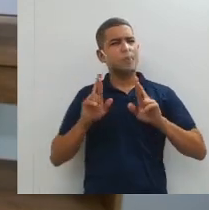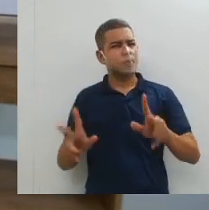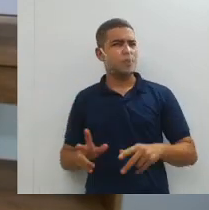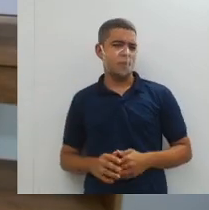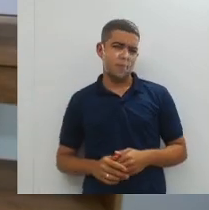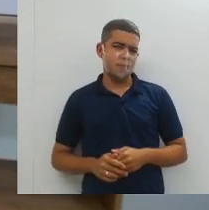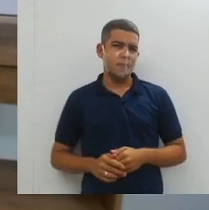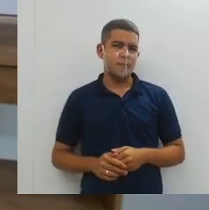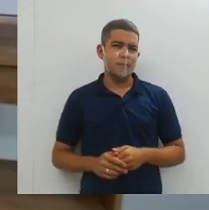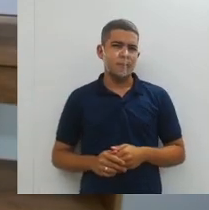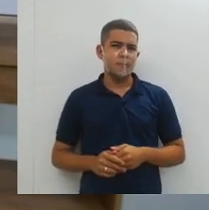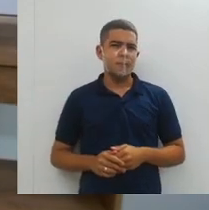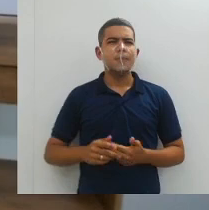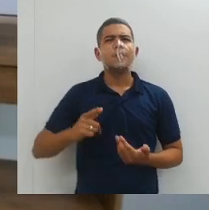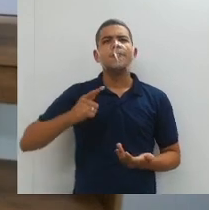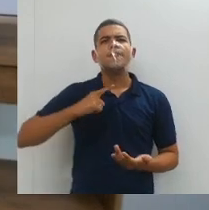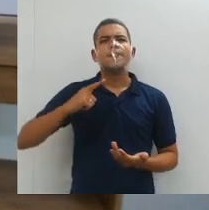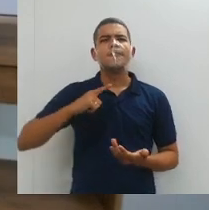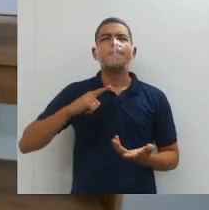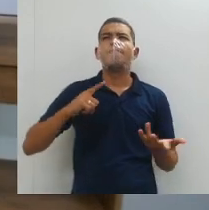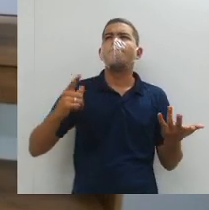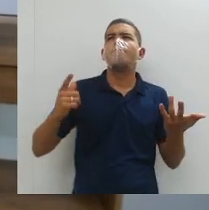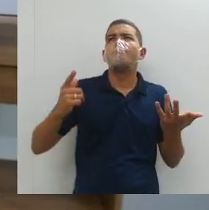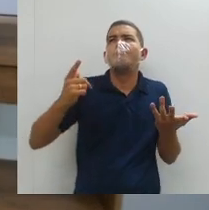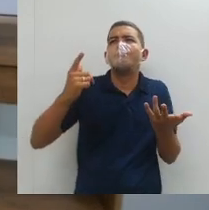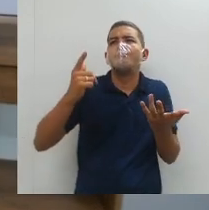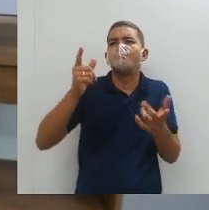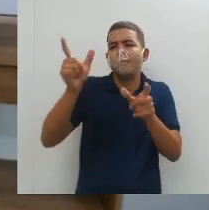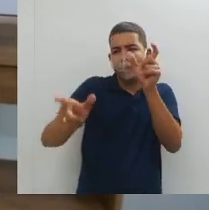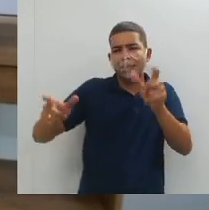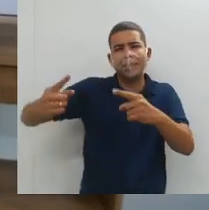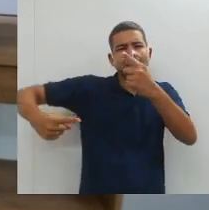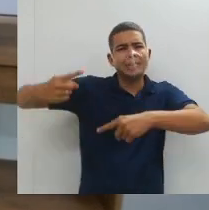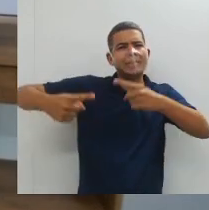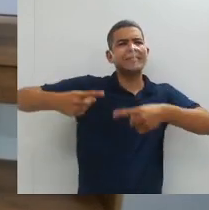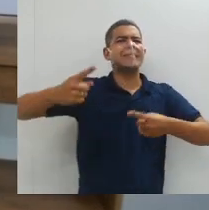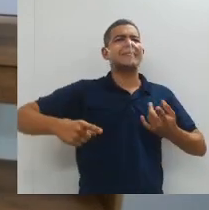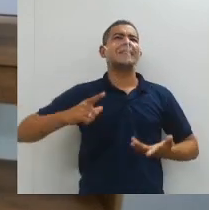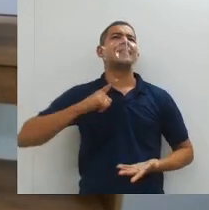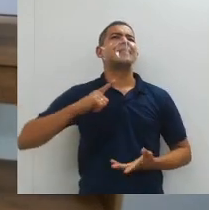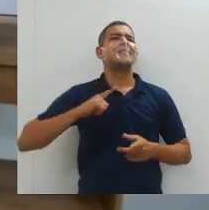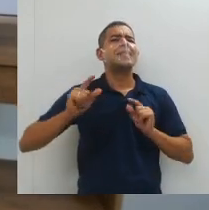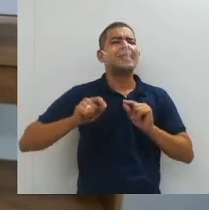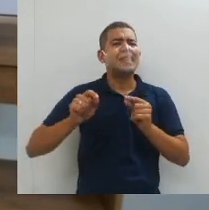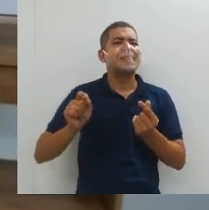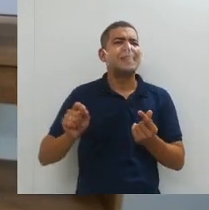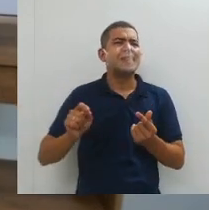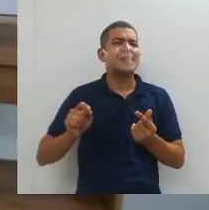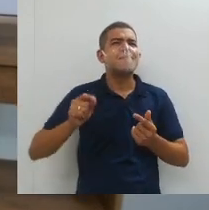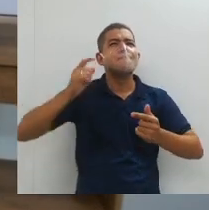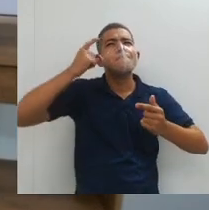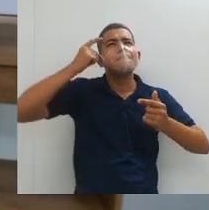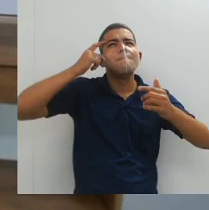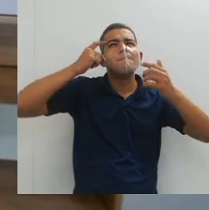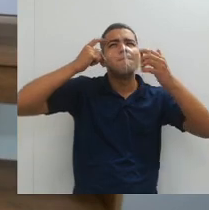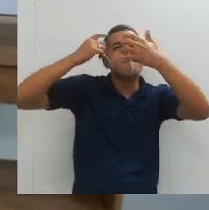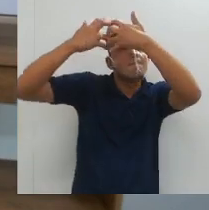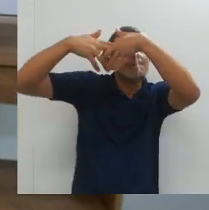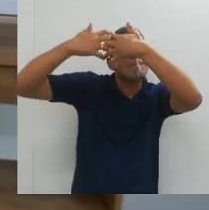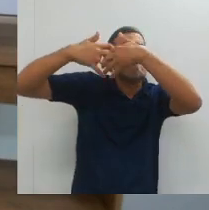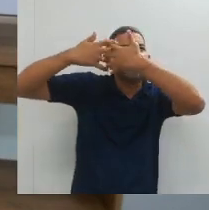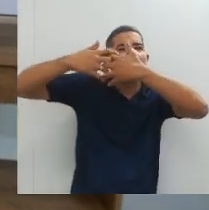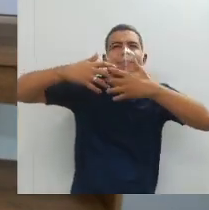essas novas posturas? Uma postura onde o político tenha o quê? Engenhosidade,